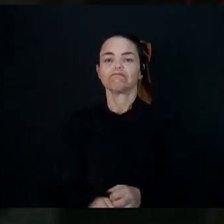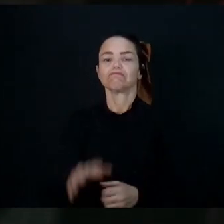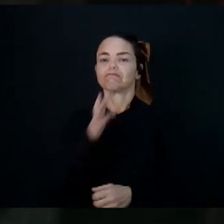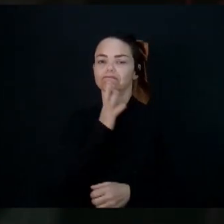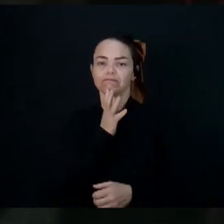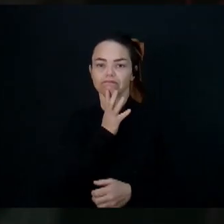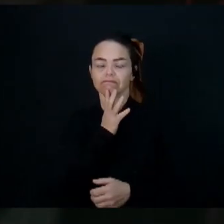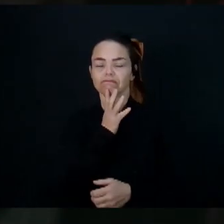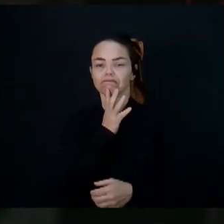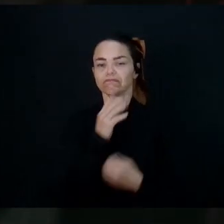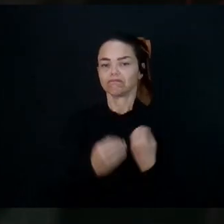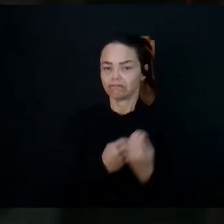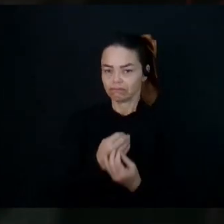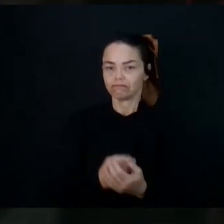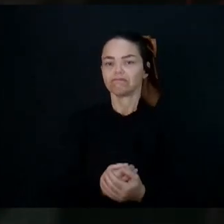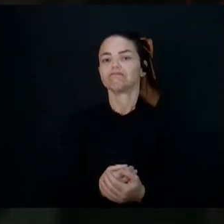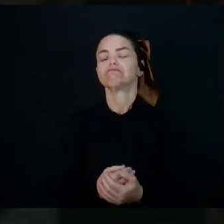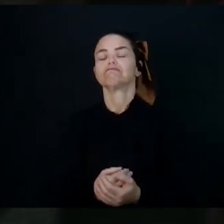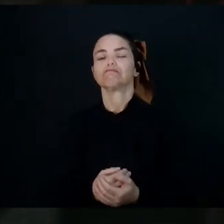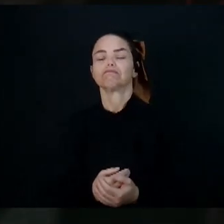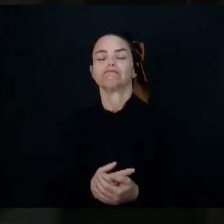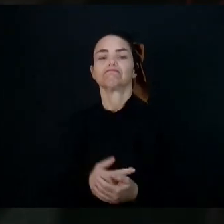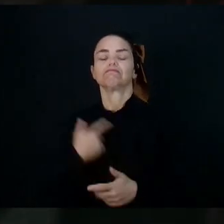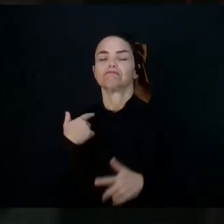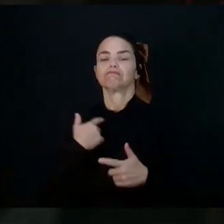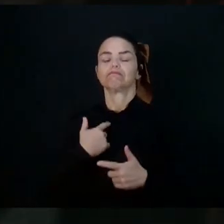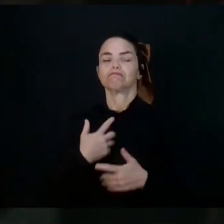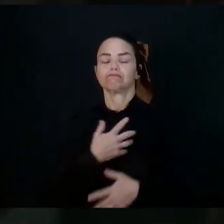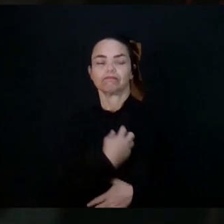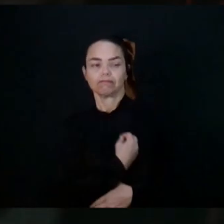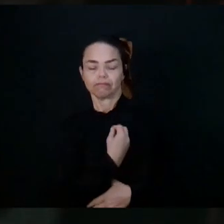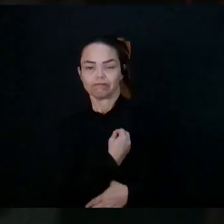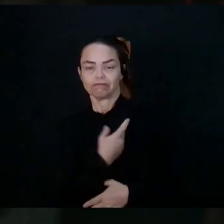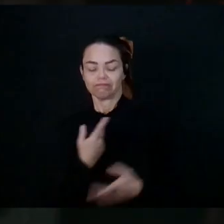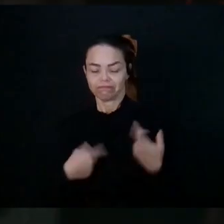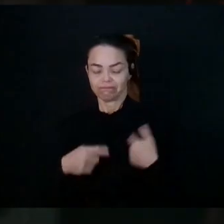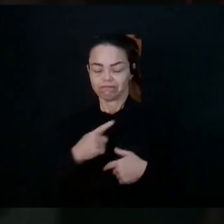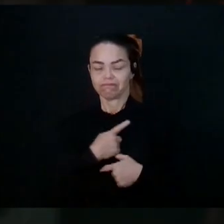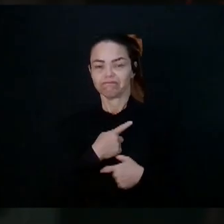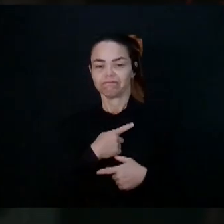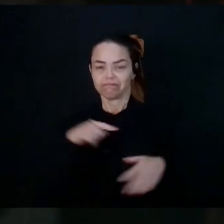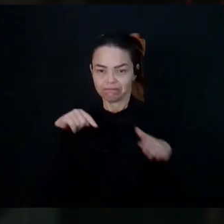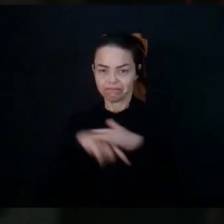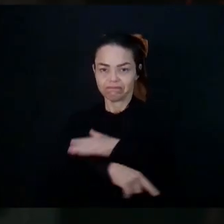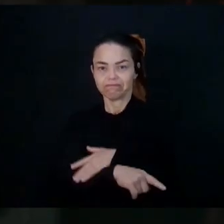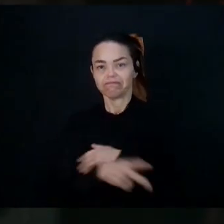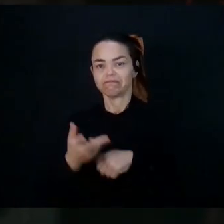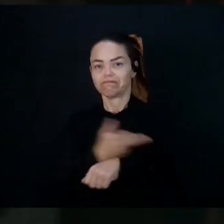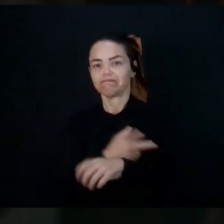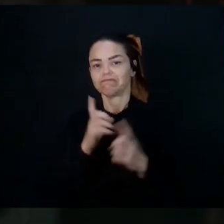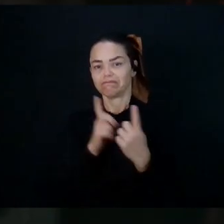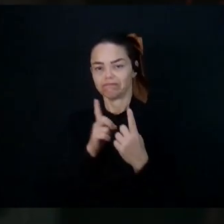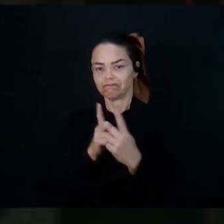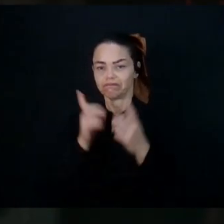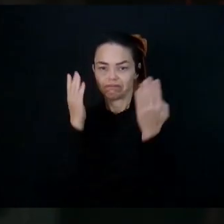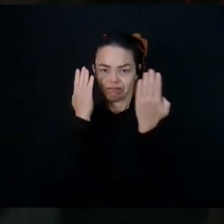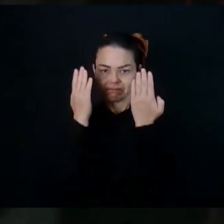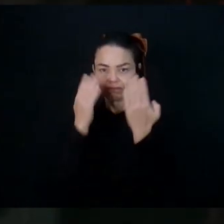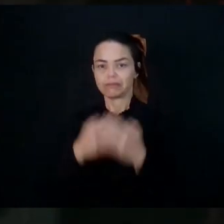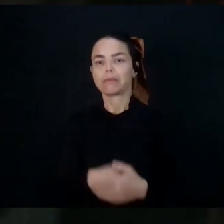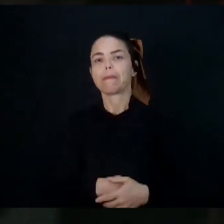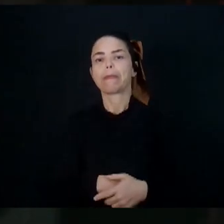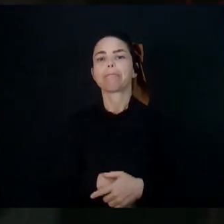como funcionamos, né? Mas se você quiser aprofundar um pouquinho mais, busca um atendimento psicológico, né? Faz